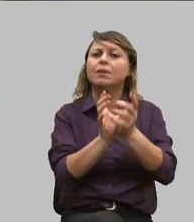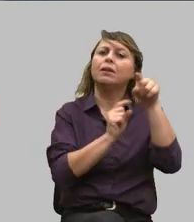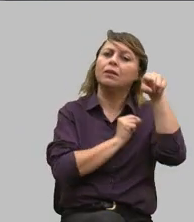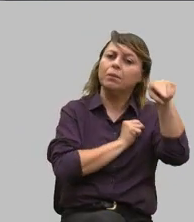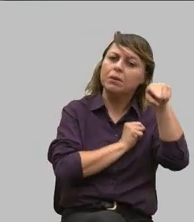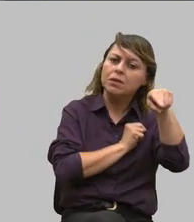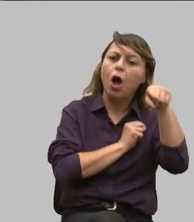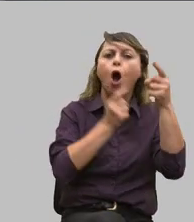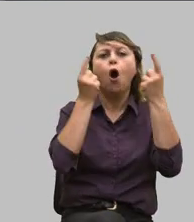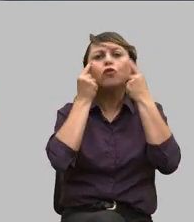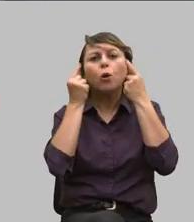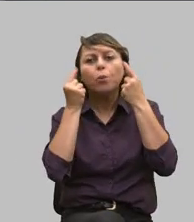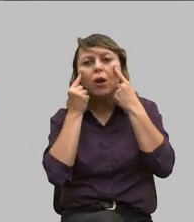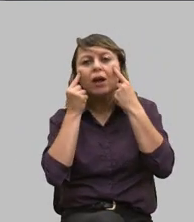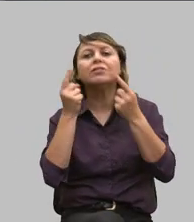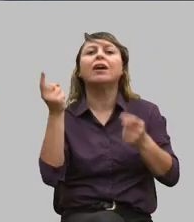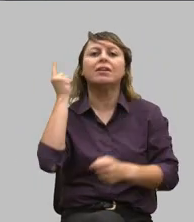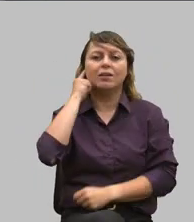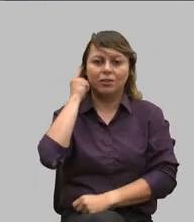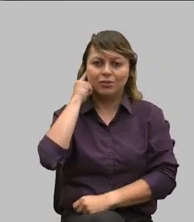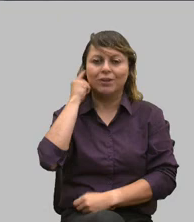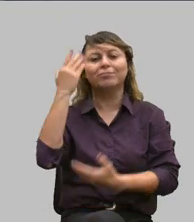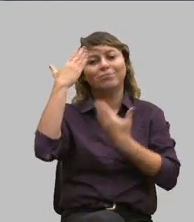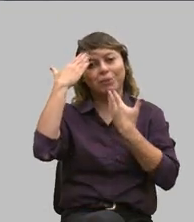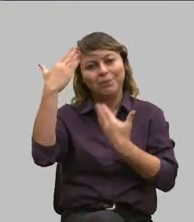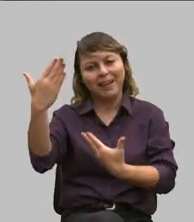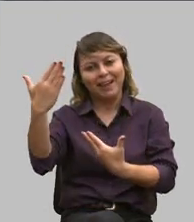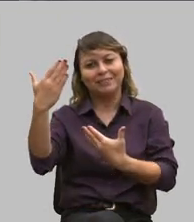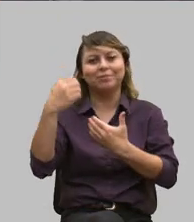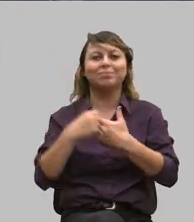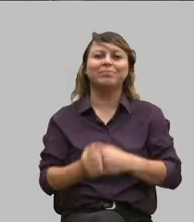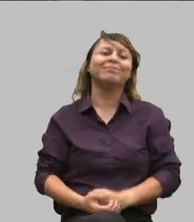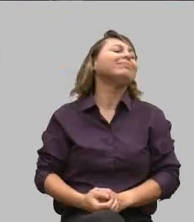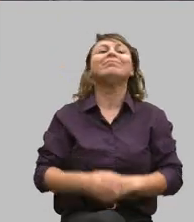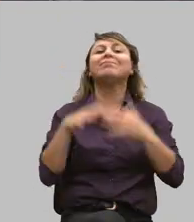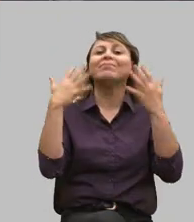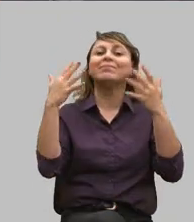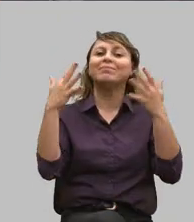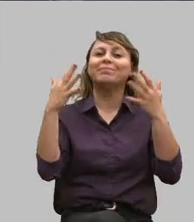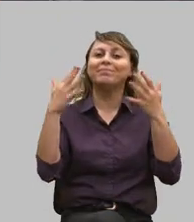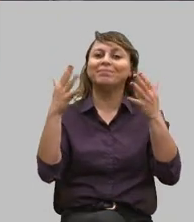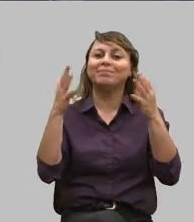oftalmológica como também auditiva Muito obrigado